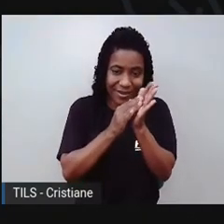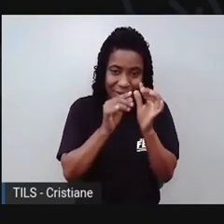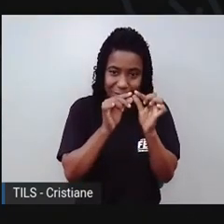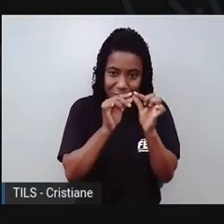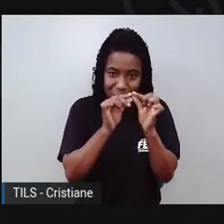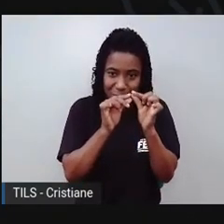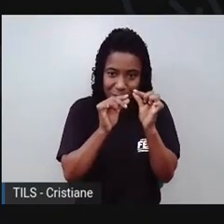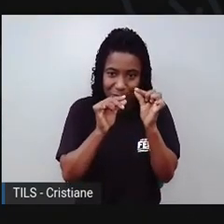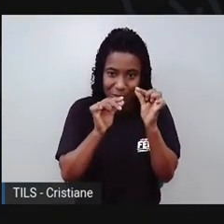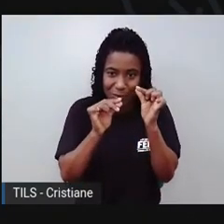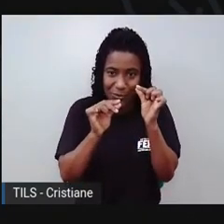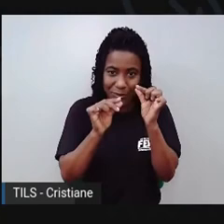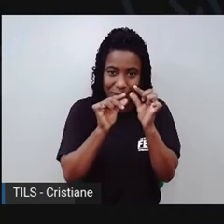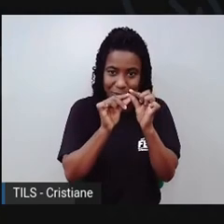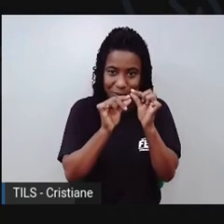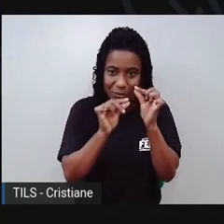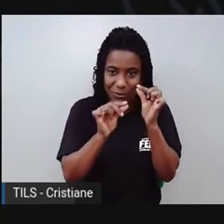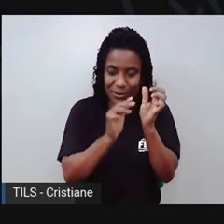Assim.